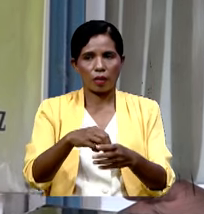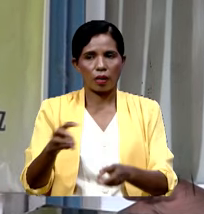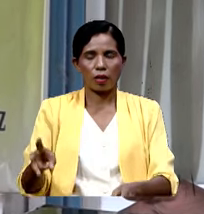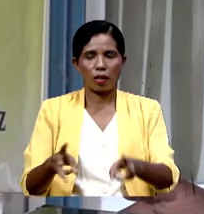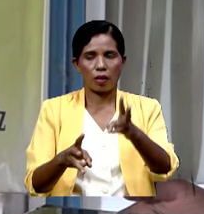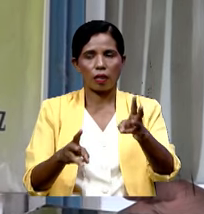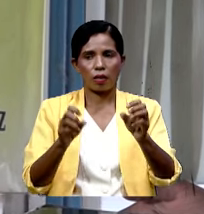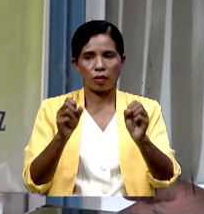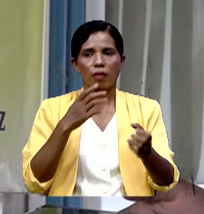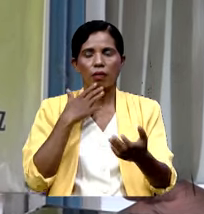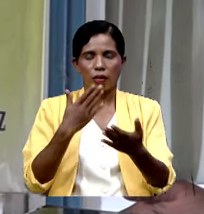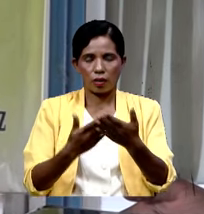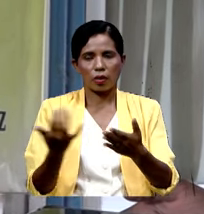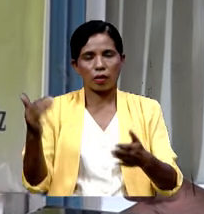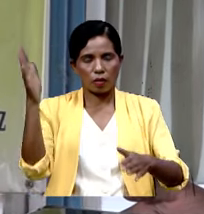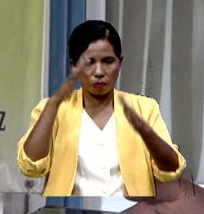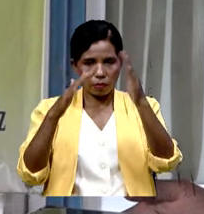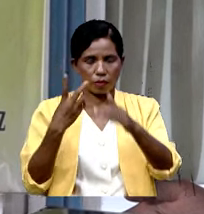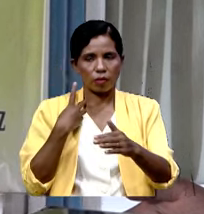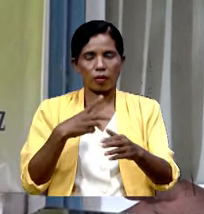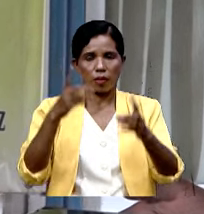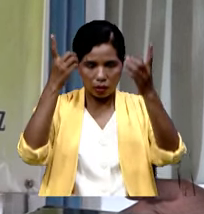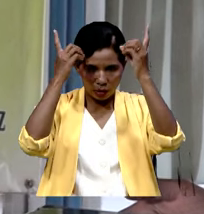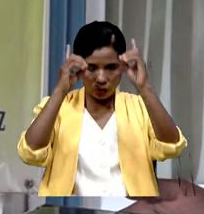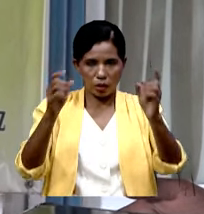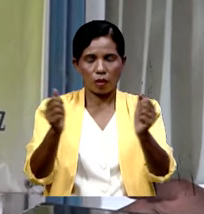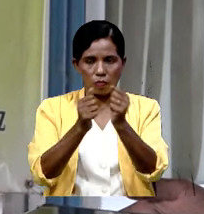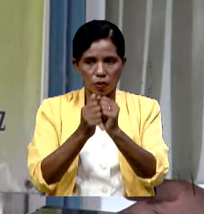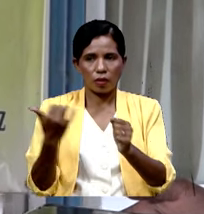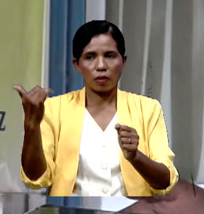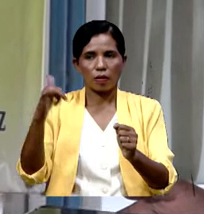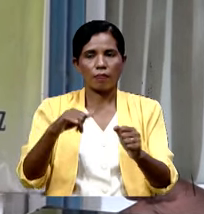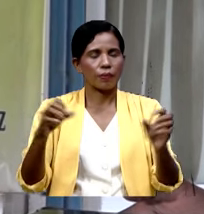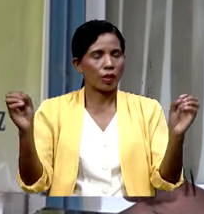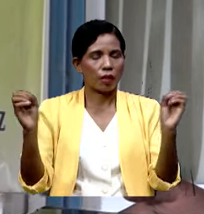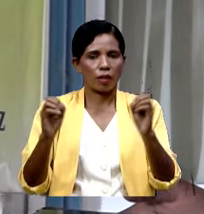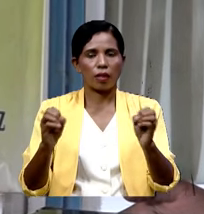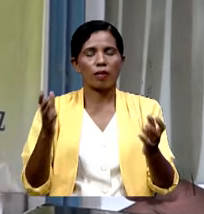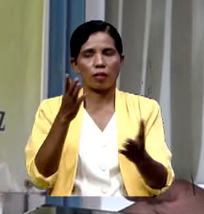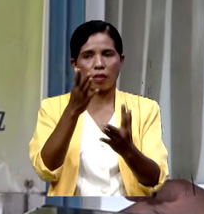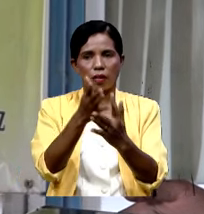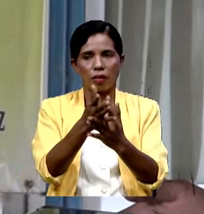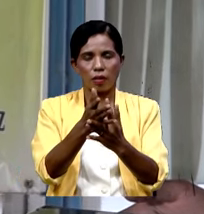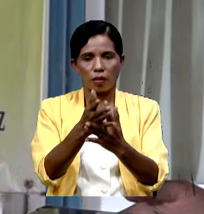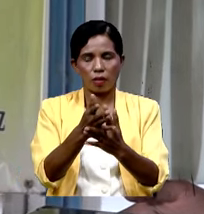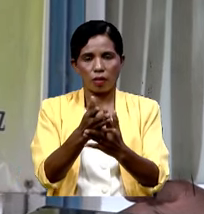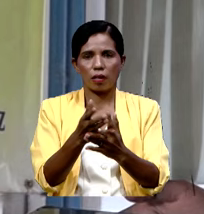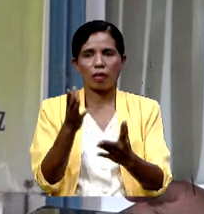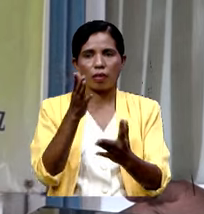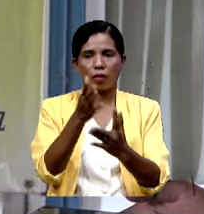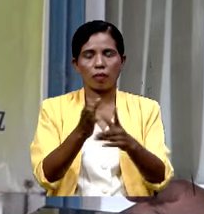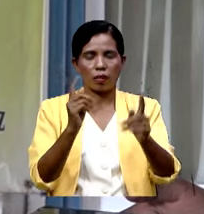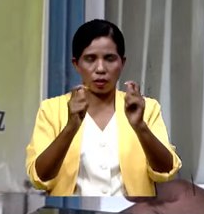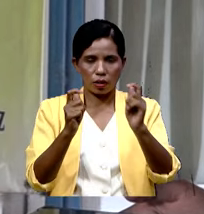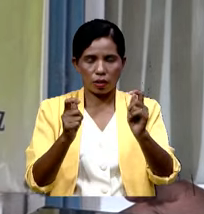tu resolve sem problema. Então, ita se decida muito falet, basiran bem, mas lá consegue, ou la tamo ba. Teste